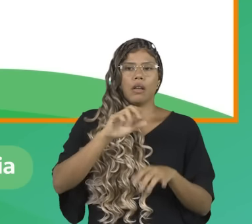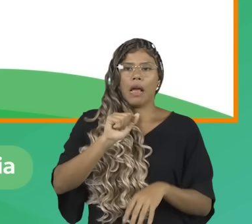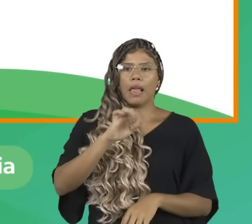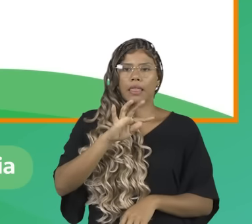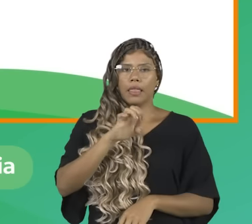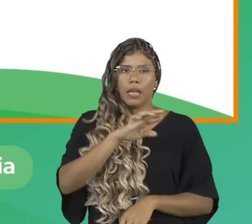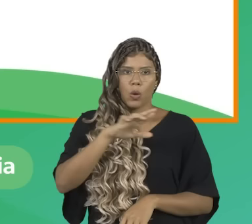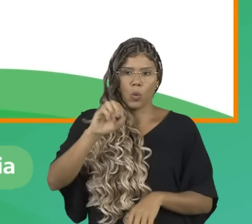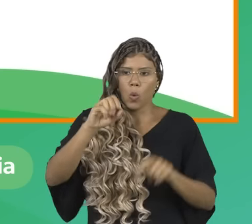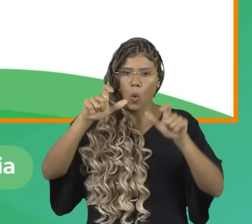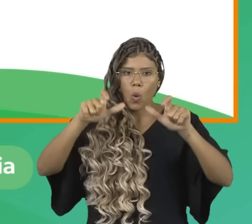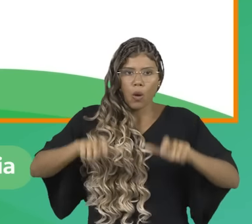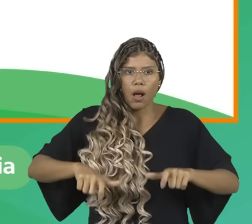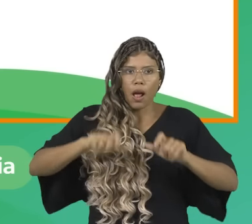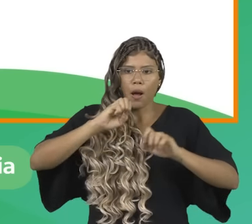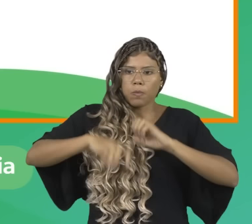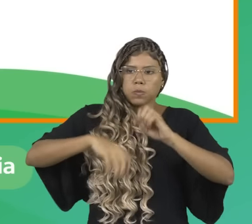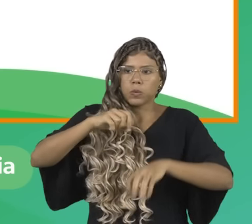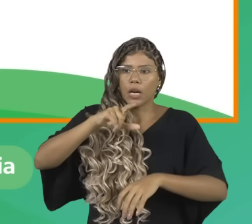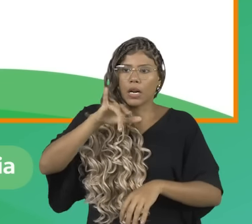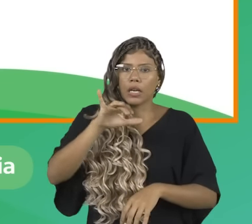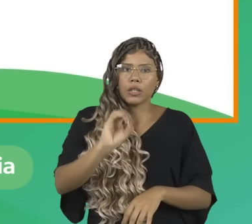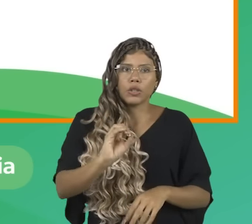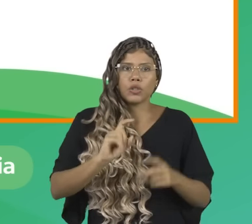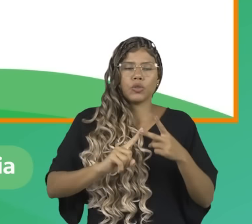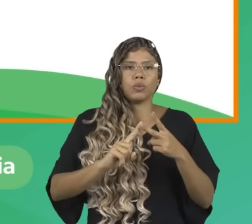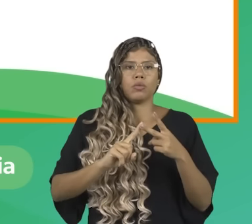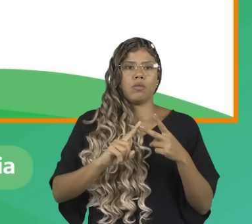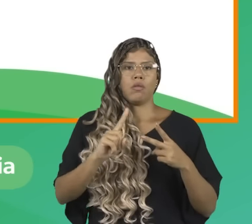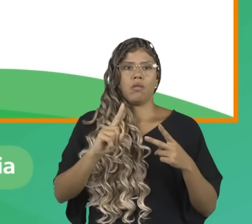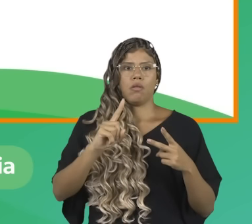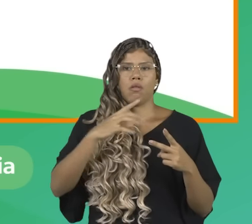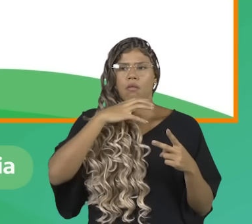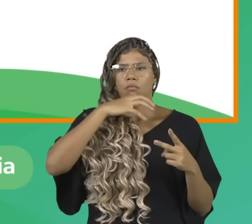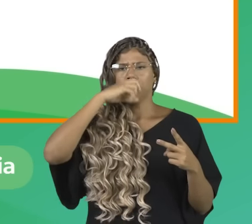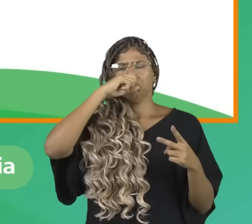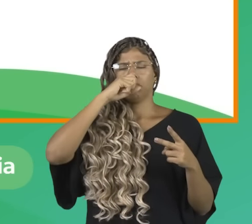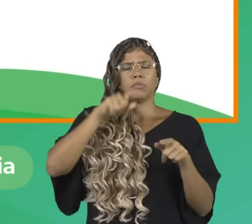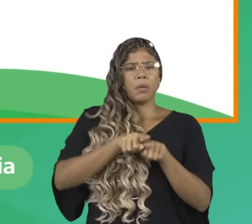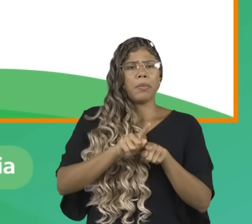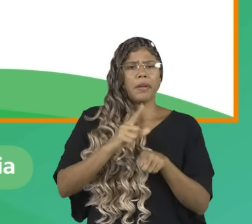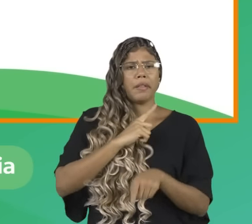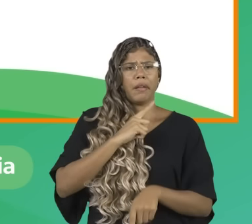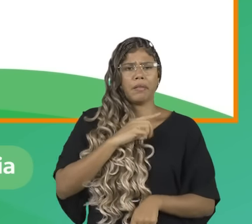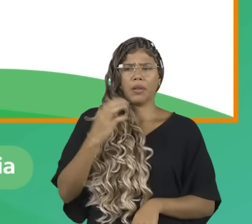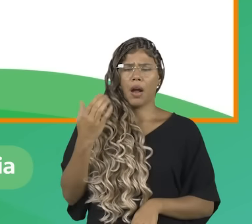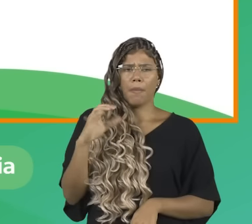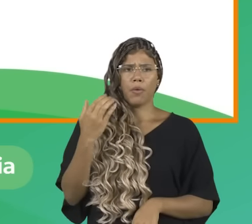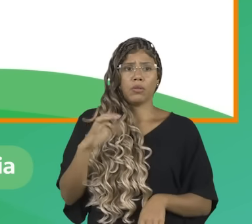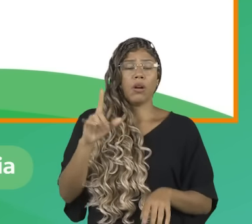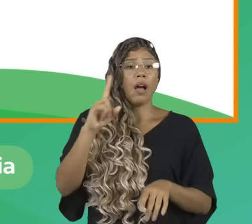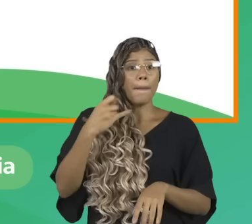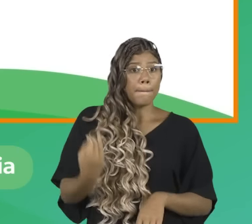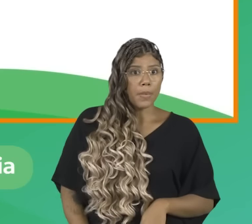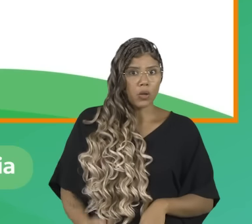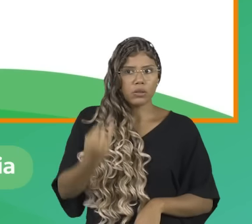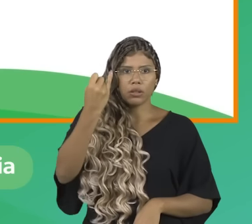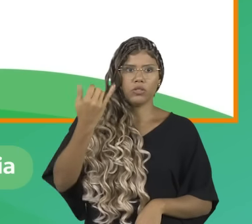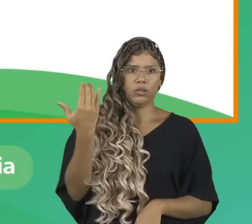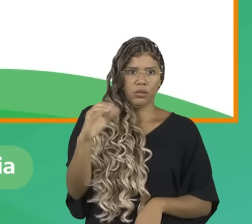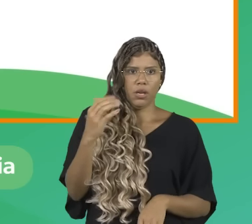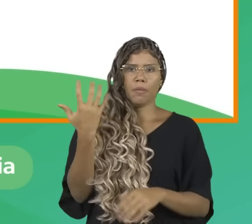bovino, até na nossa respiração o gás carbônico sai. E ele é um gás importante para a atmosfera, claro. As plantas dependem dele e as algas também para fazer